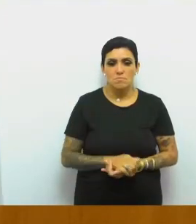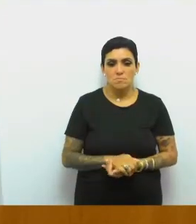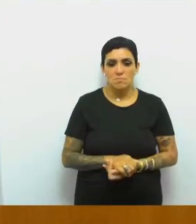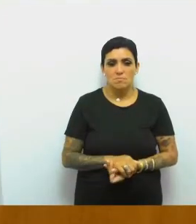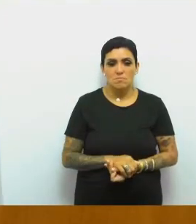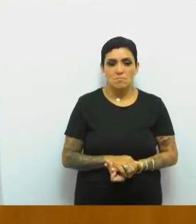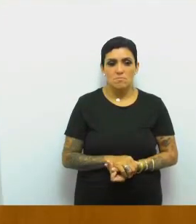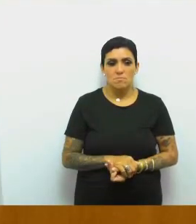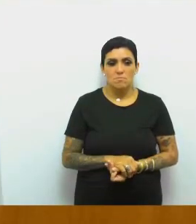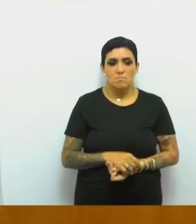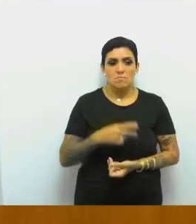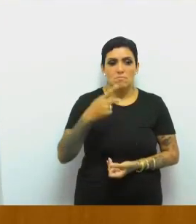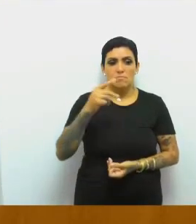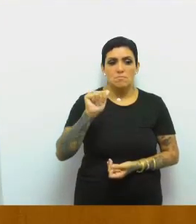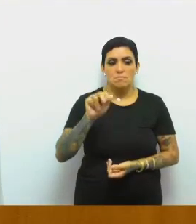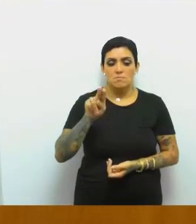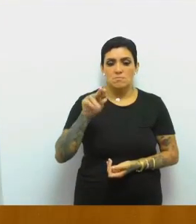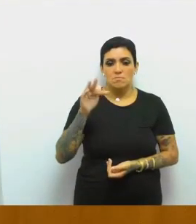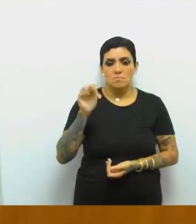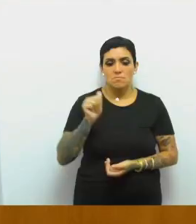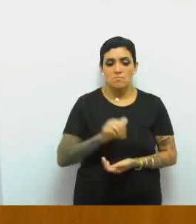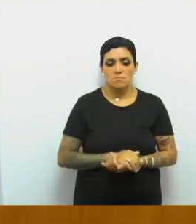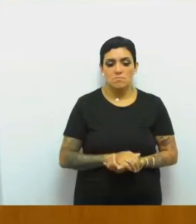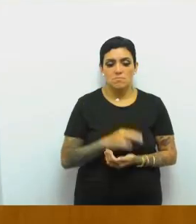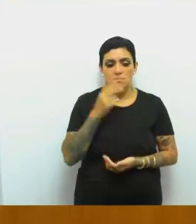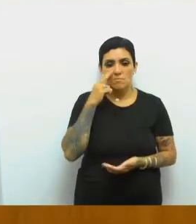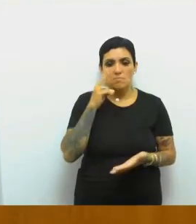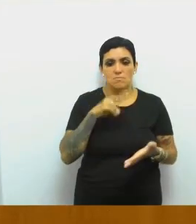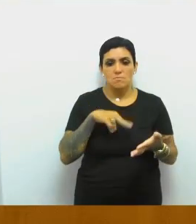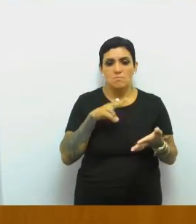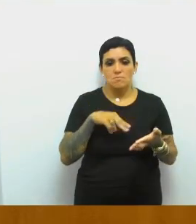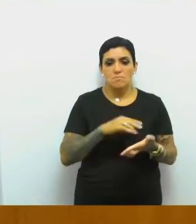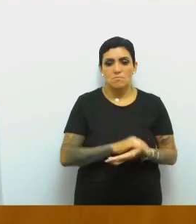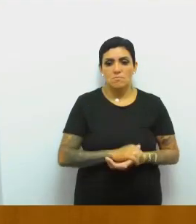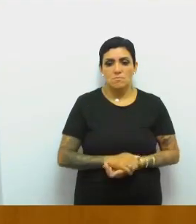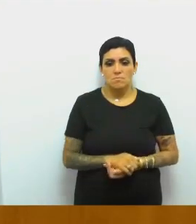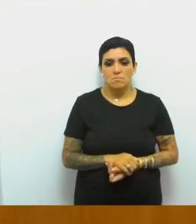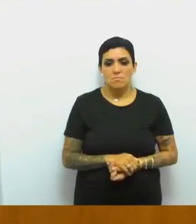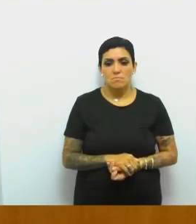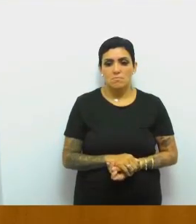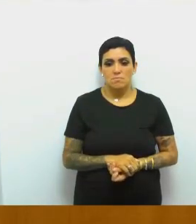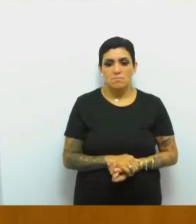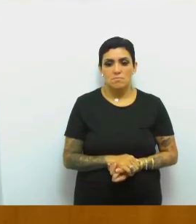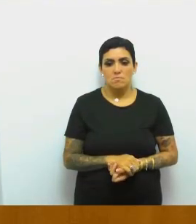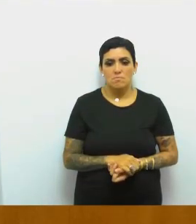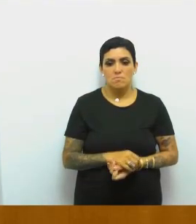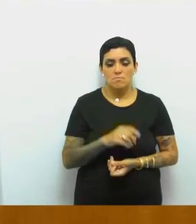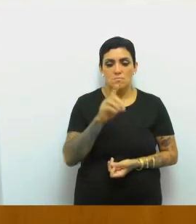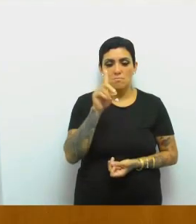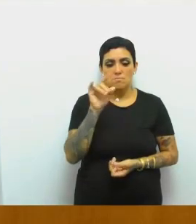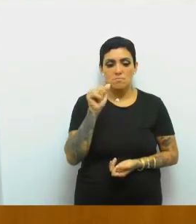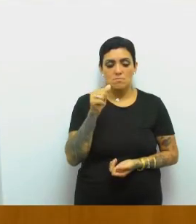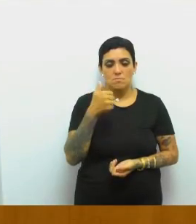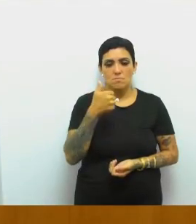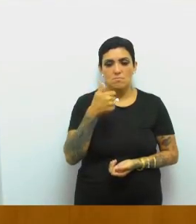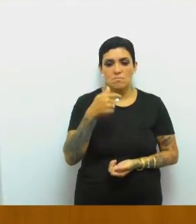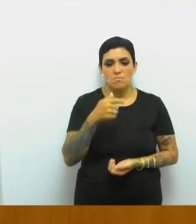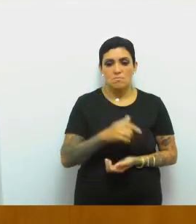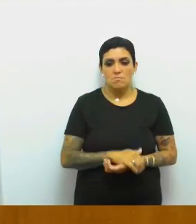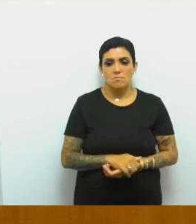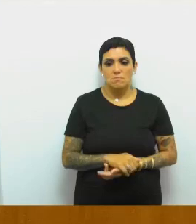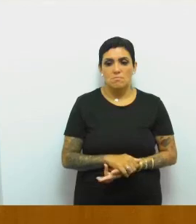em pauta para leitura, eu acho que foi na sessão, dia 14, se eu não me estou